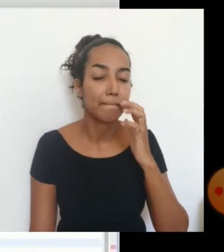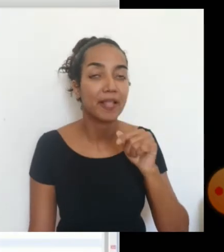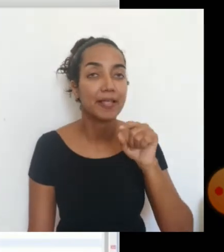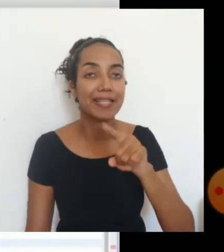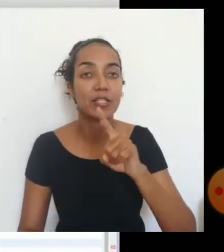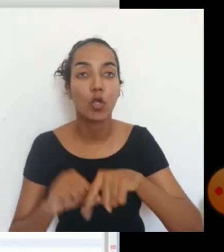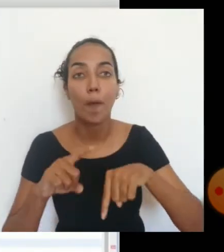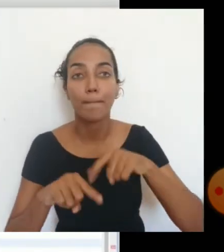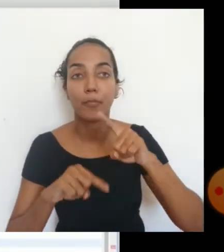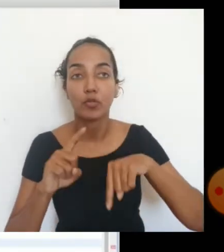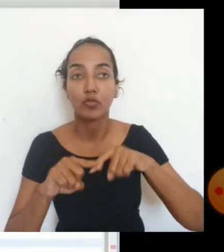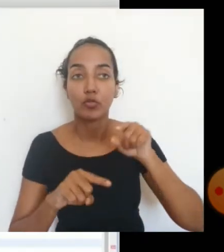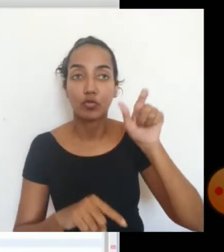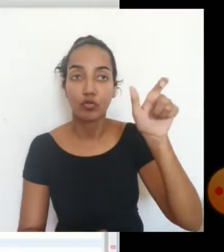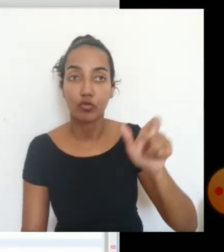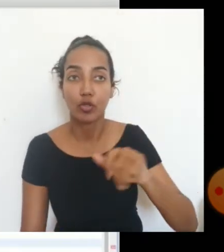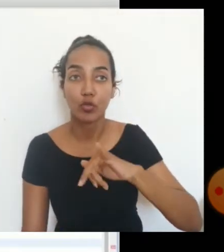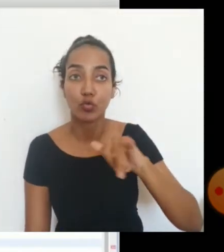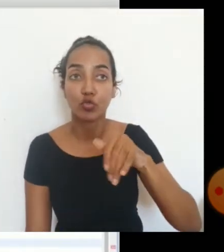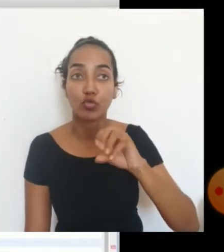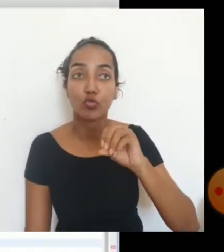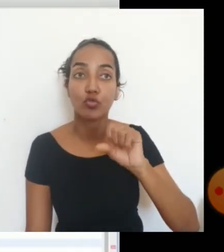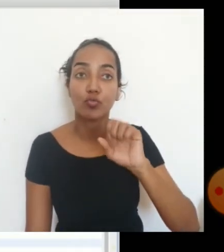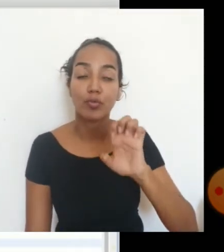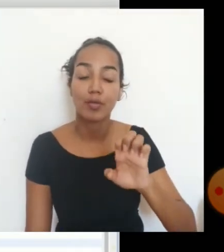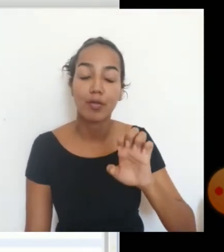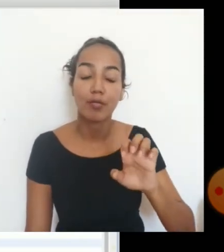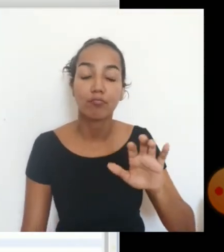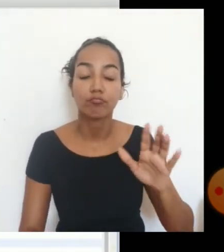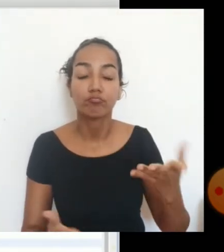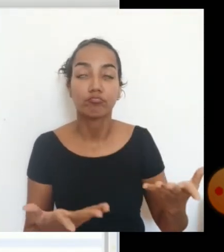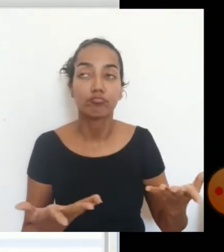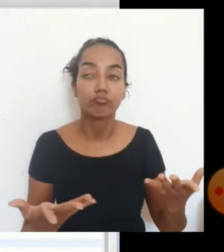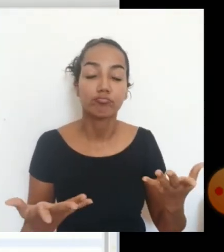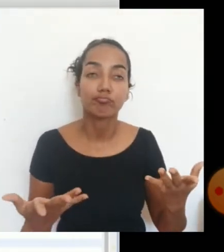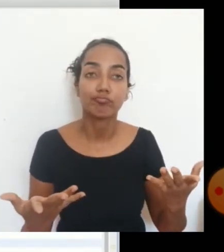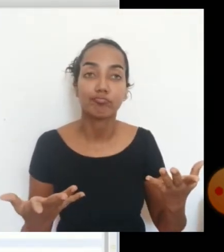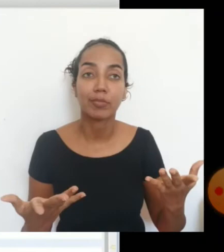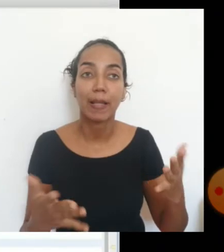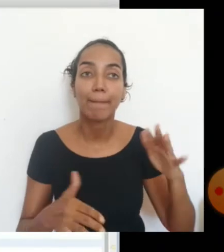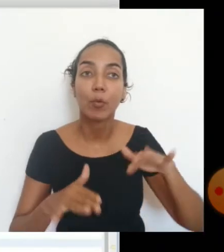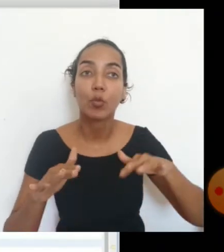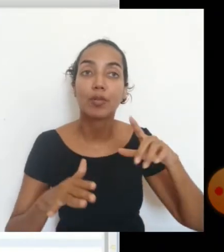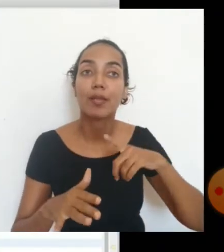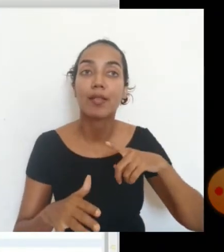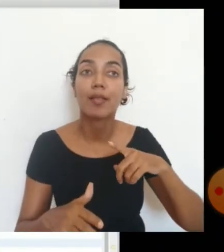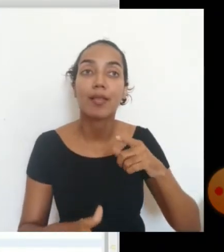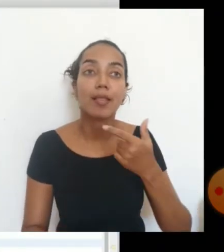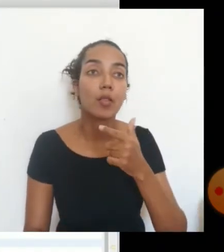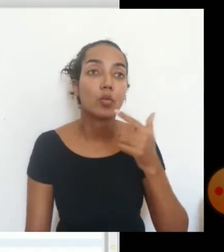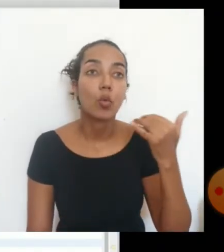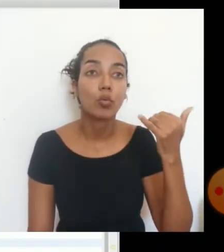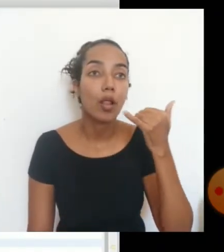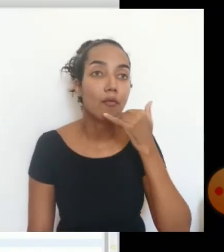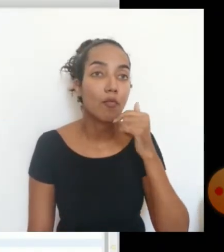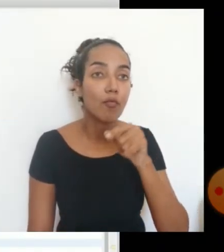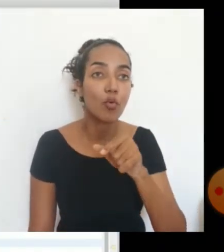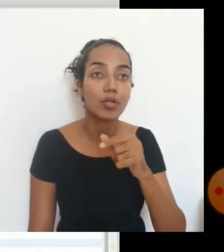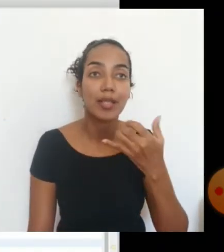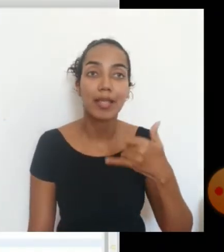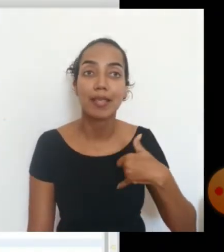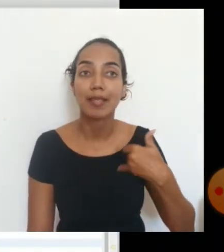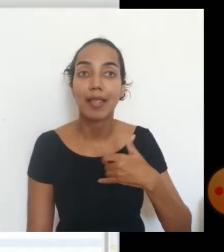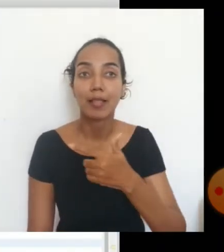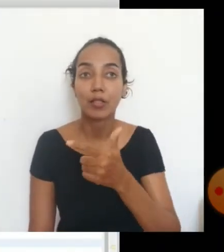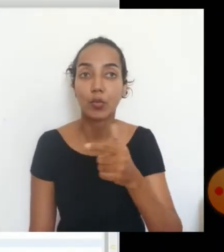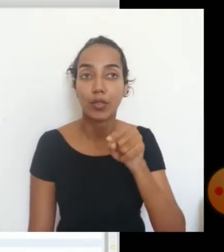sem o telefone e sem a idade. Esse construtor não recebe nem telefone nem idade. Imagine que é um sistema que